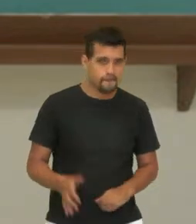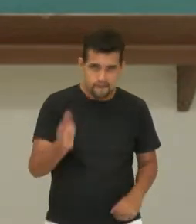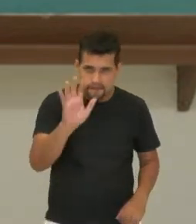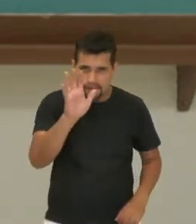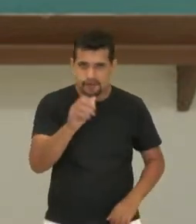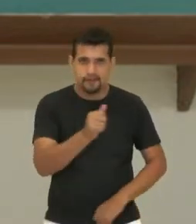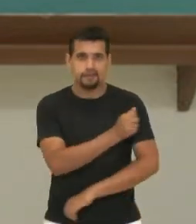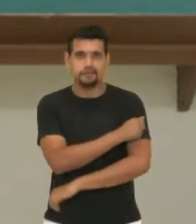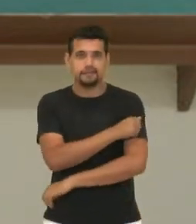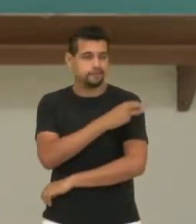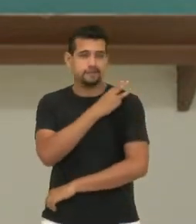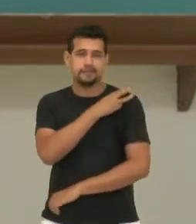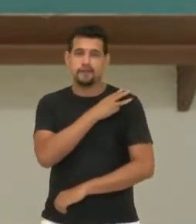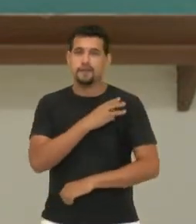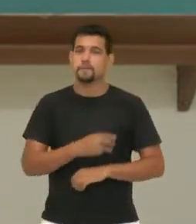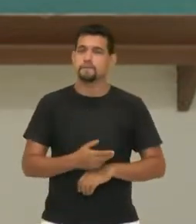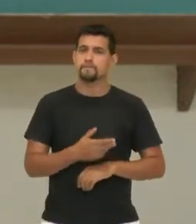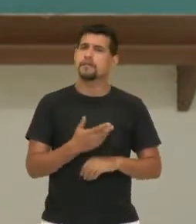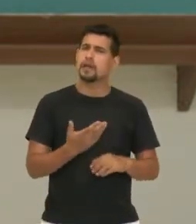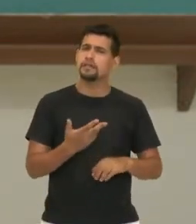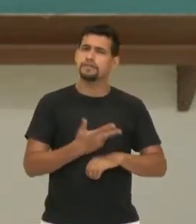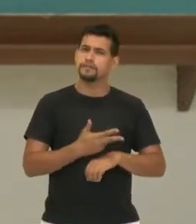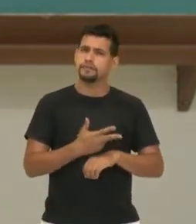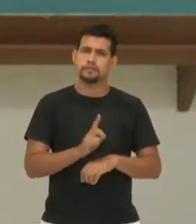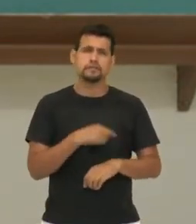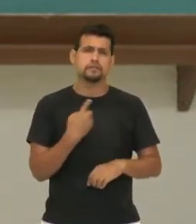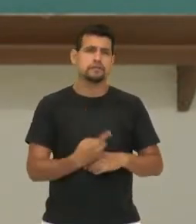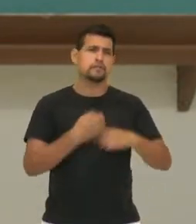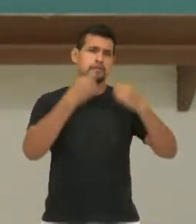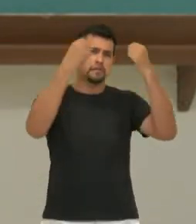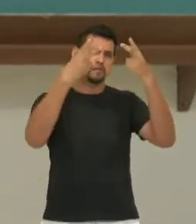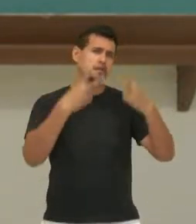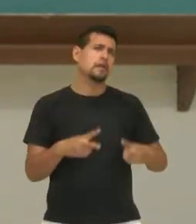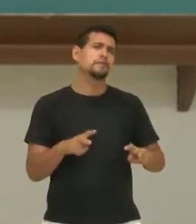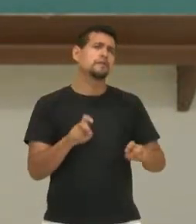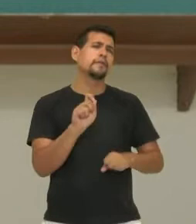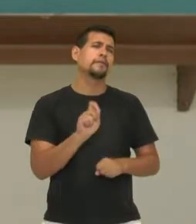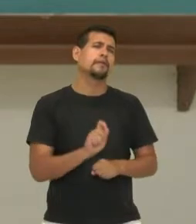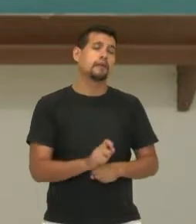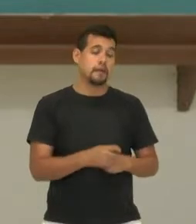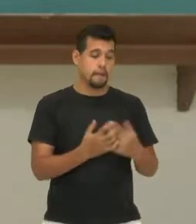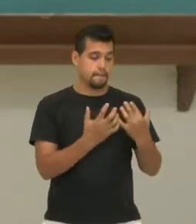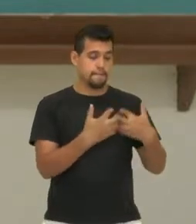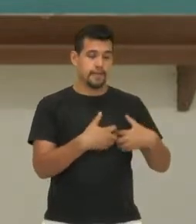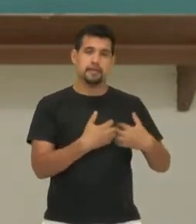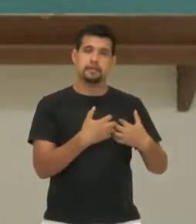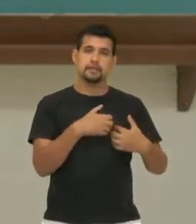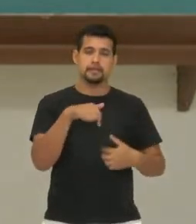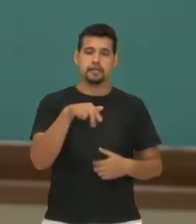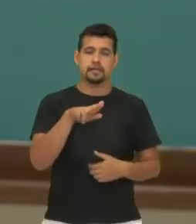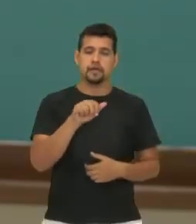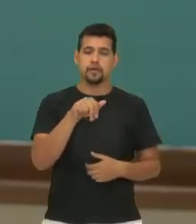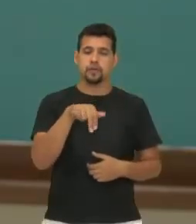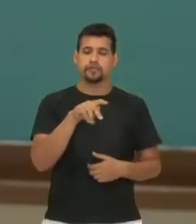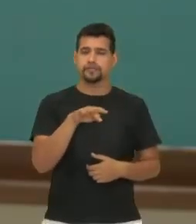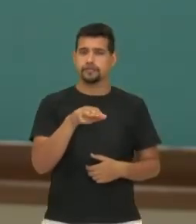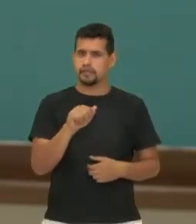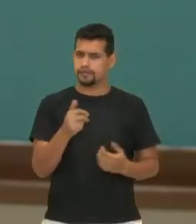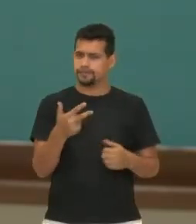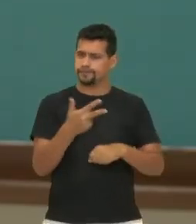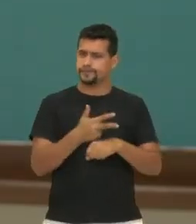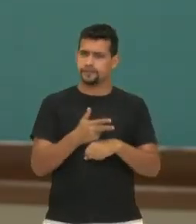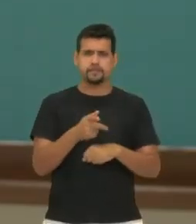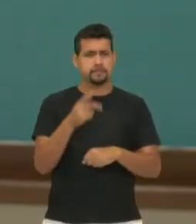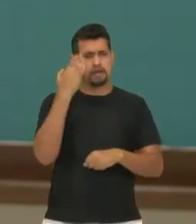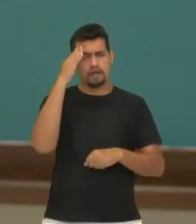Olá, estudantes da terceira série. Neste vídeo vamos falar sobre mecânica quântica. Neste vídeo